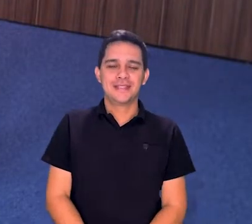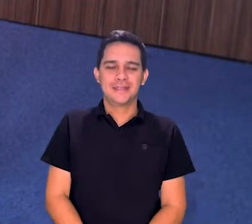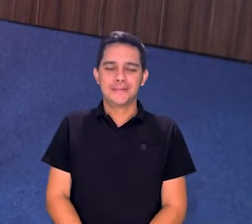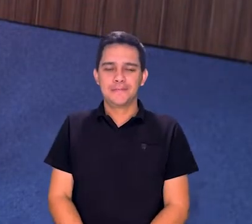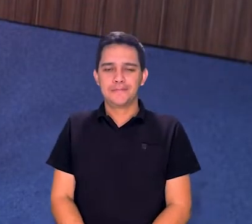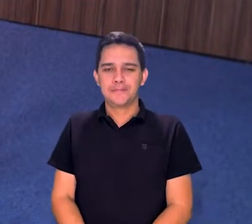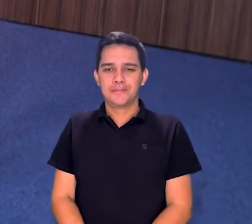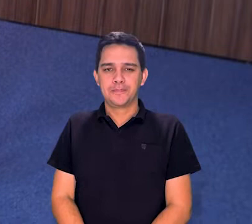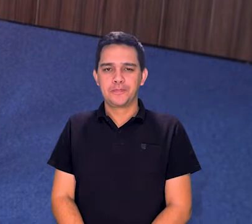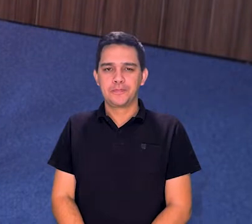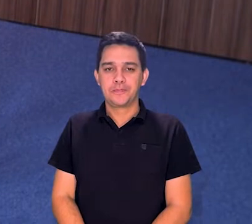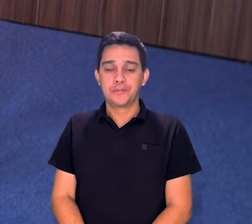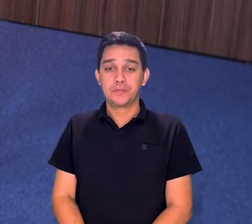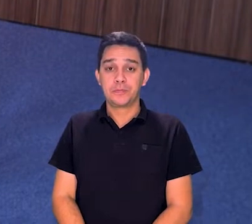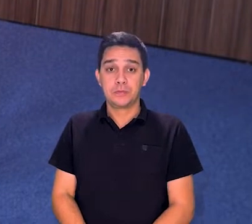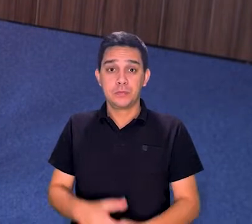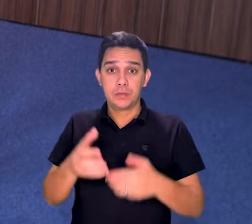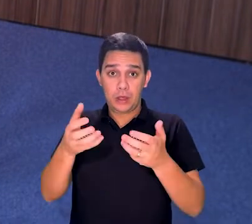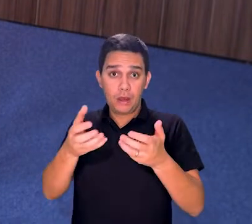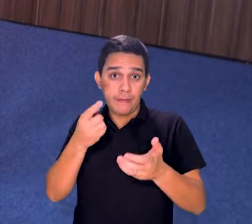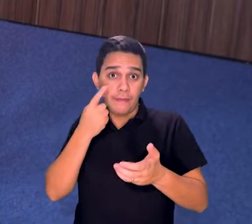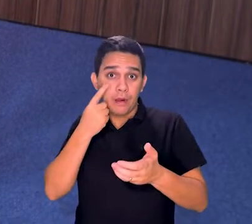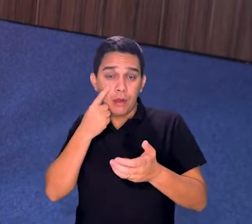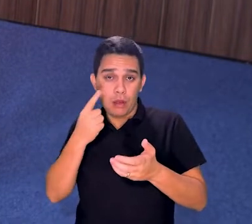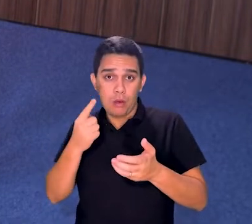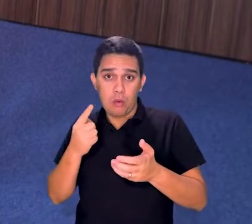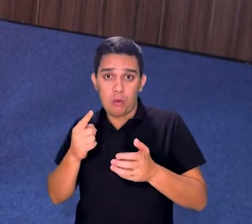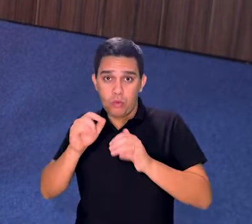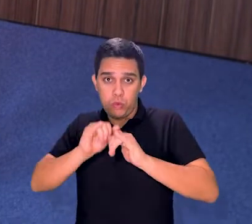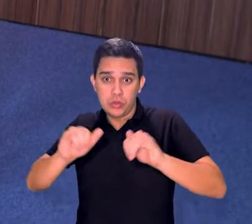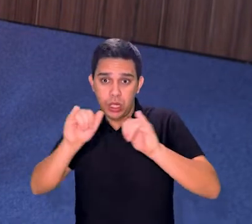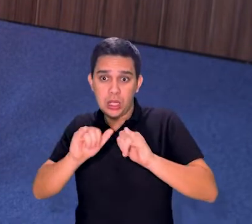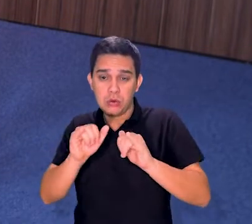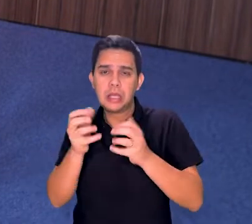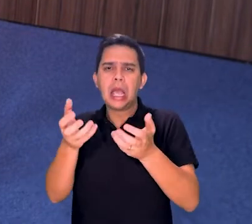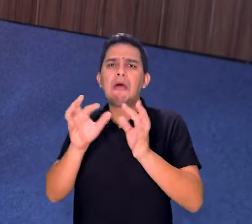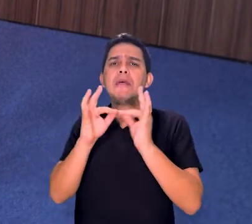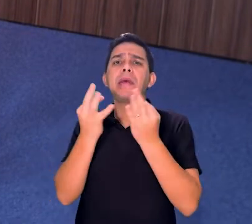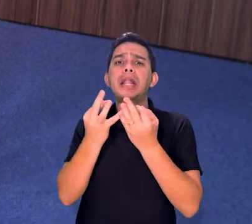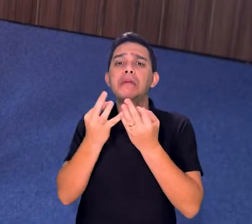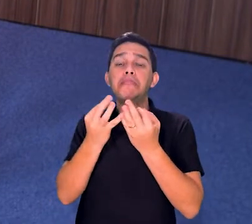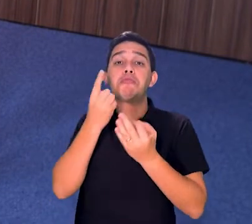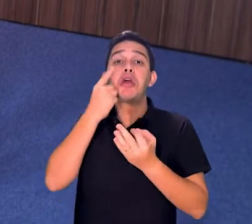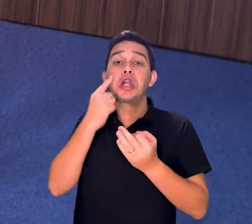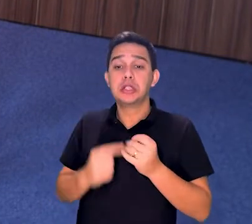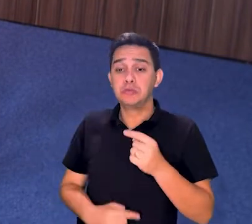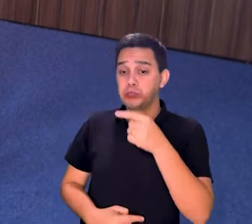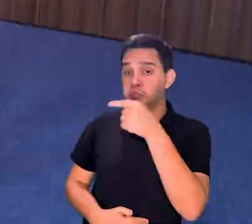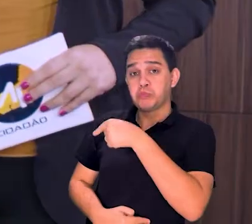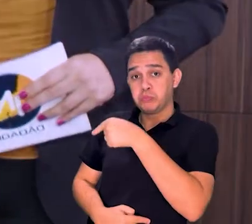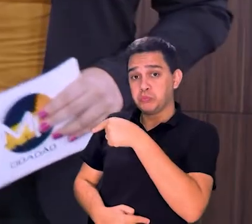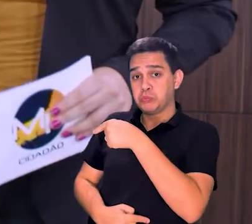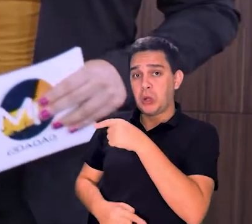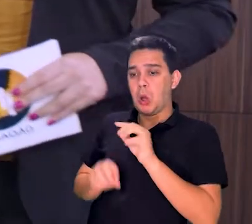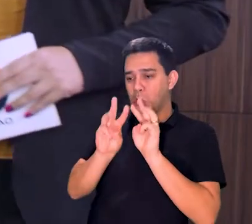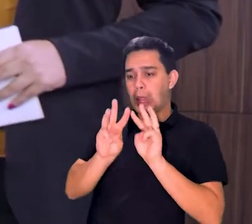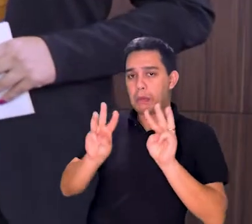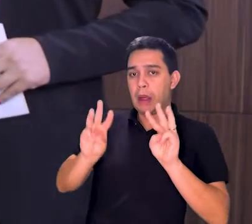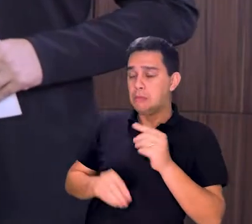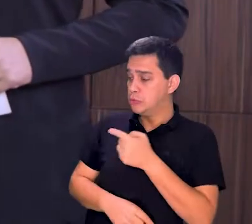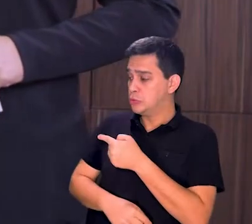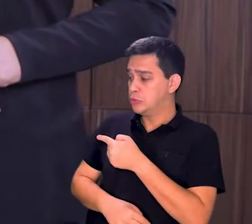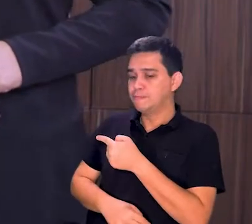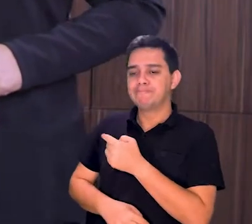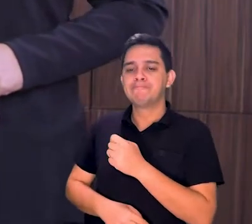E para saber mais sobre o projeto Quero Uma Família, acesse o site que está aparecendo aqui embaixo. O MP